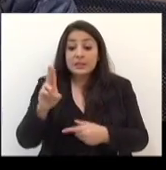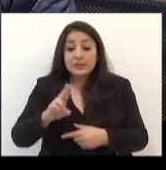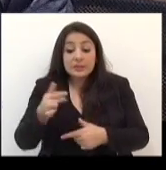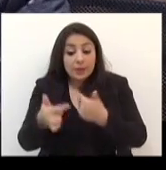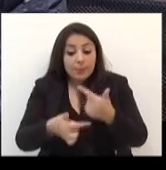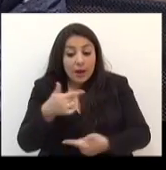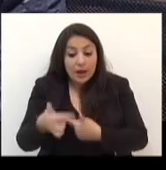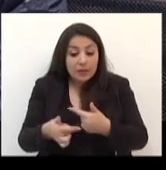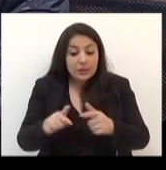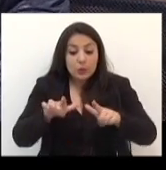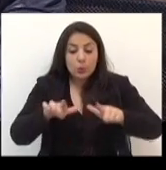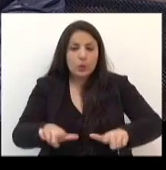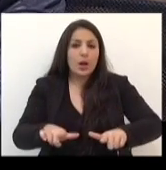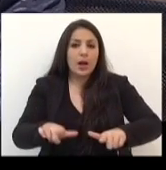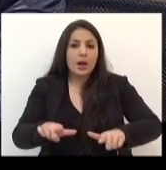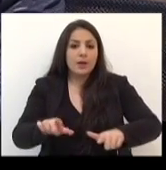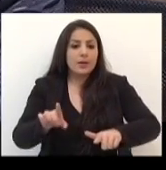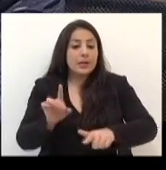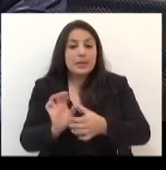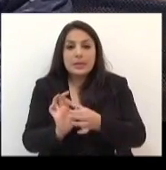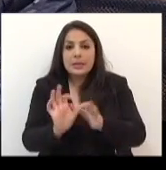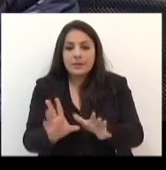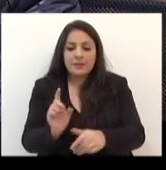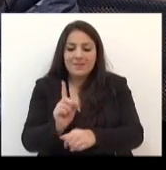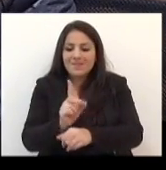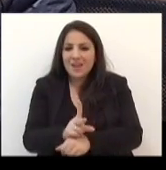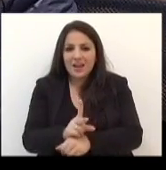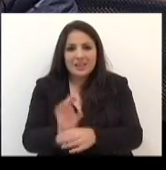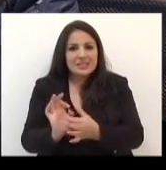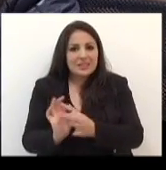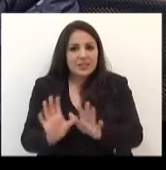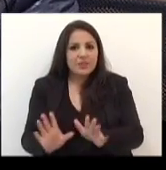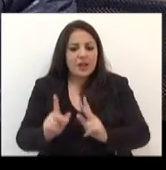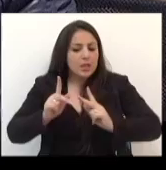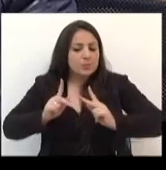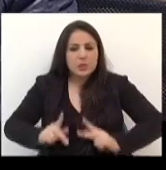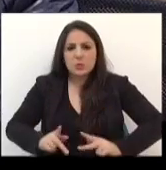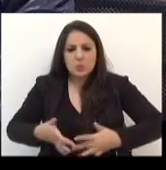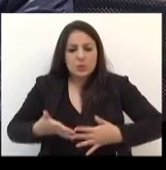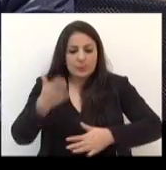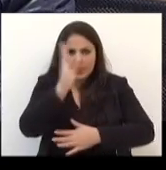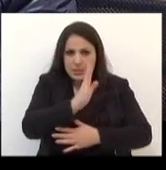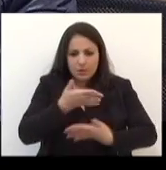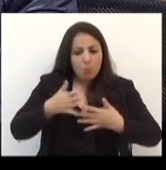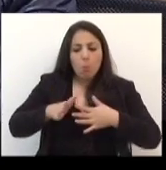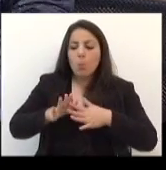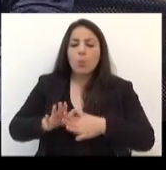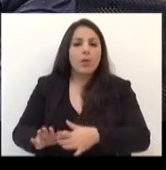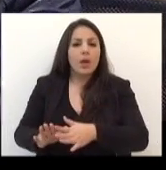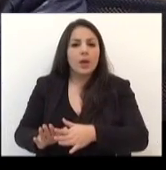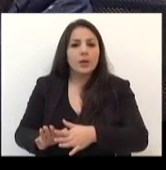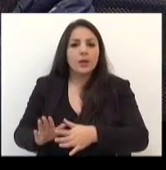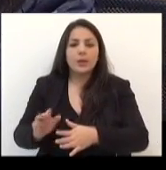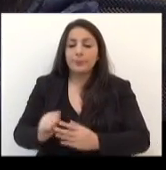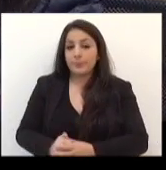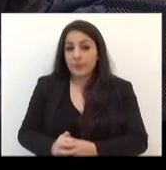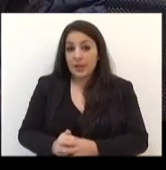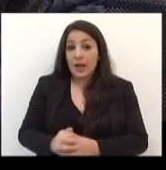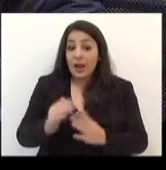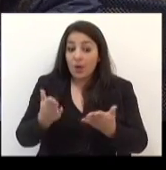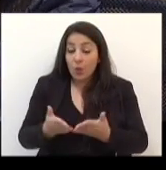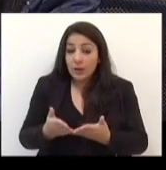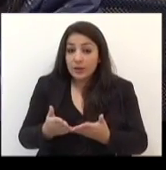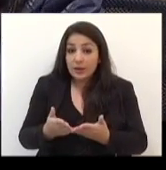vagas que ninguém quer. Bom, desemprego. Daqui a pouco, os empresários que os contrataram